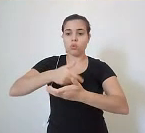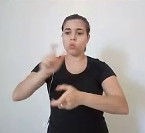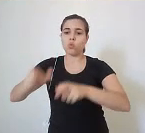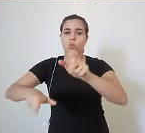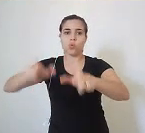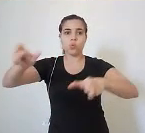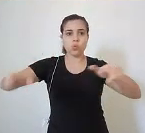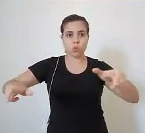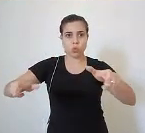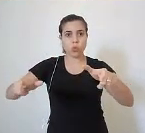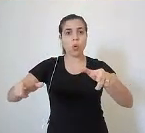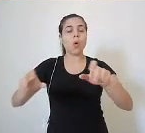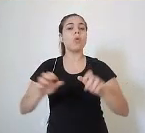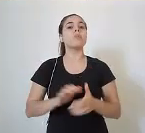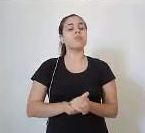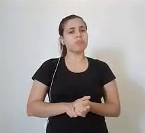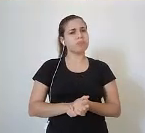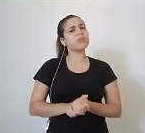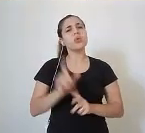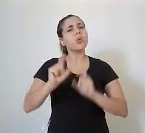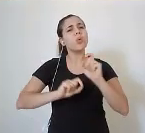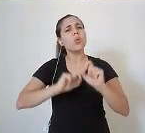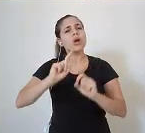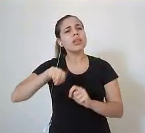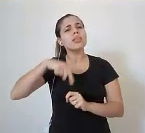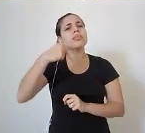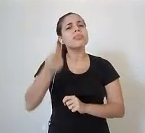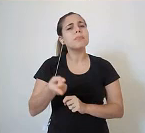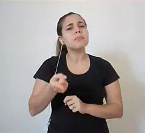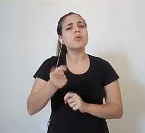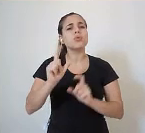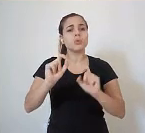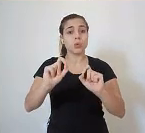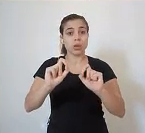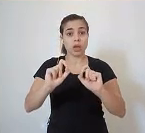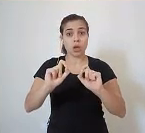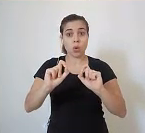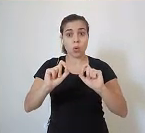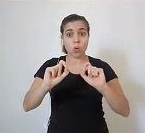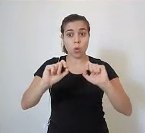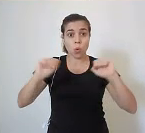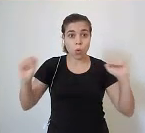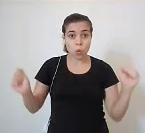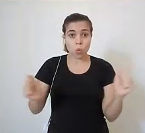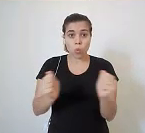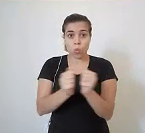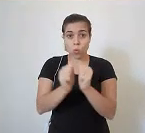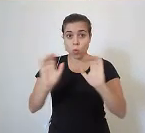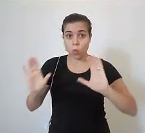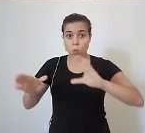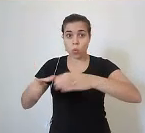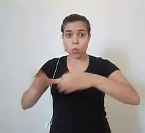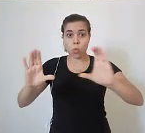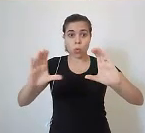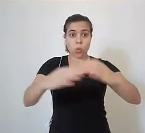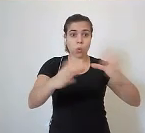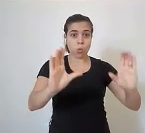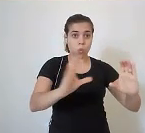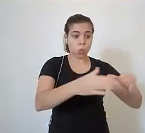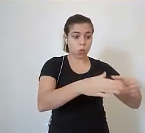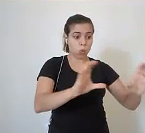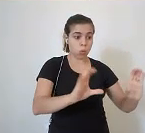esses organismos. Bem, ok. E depois, né, o conjunto de várias populações